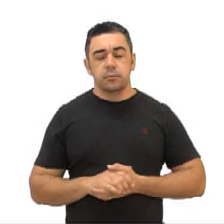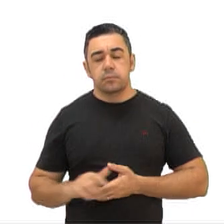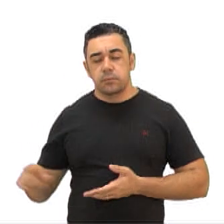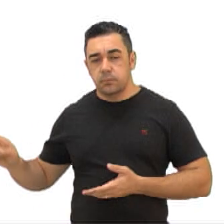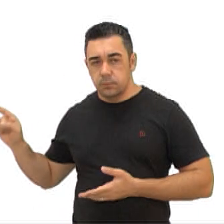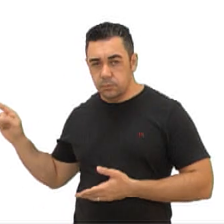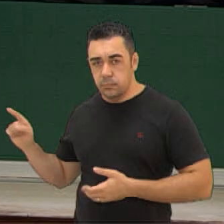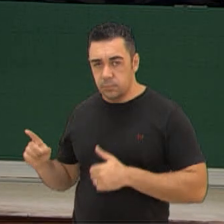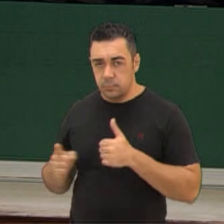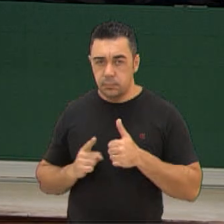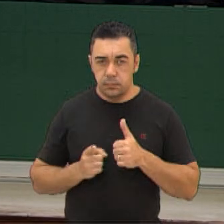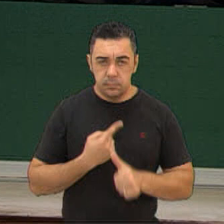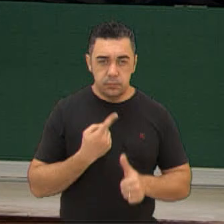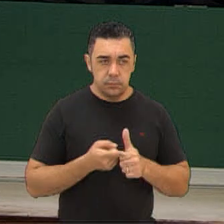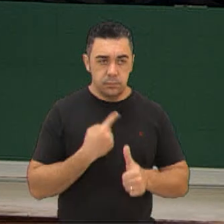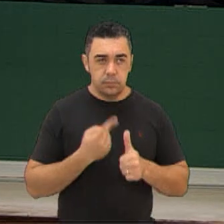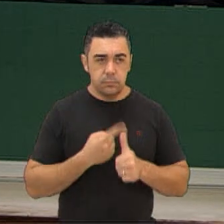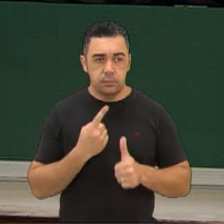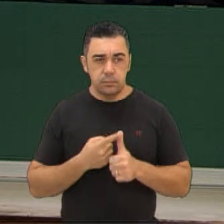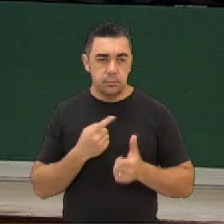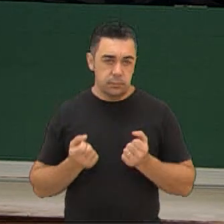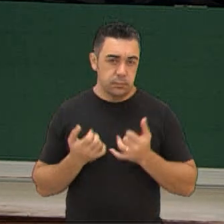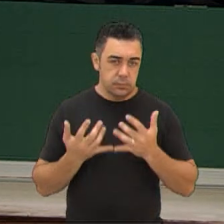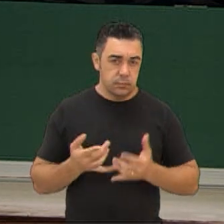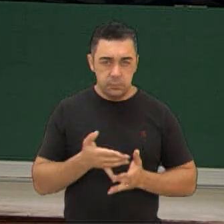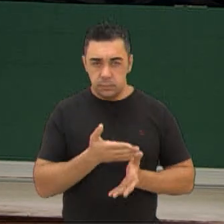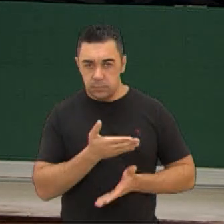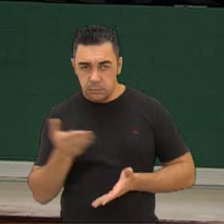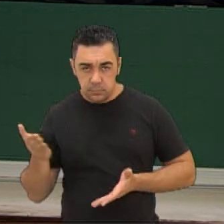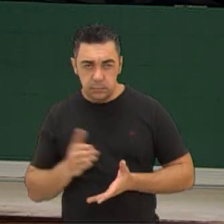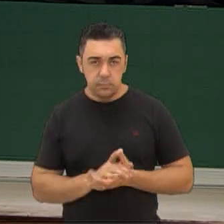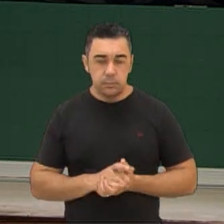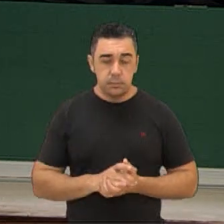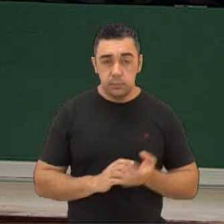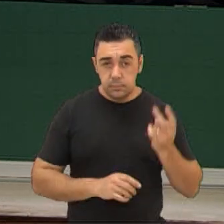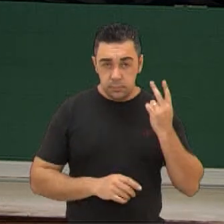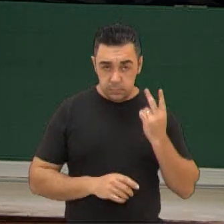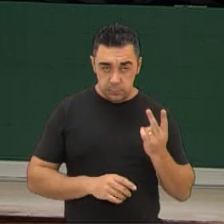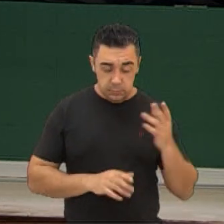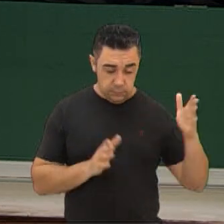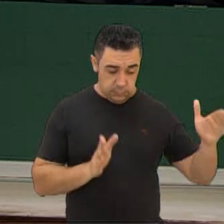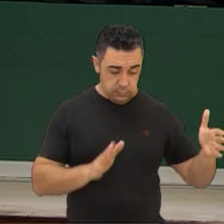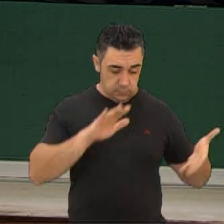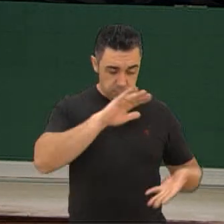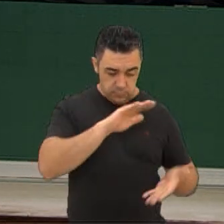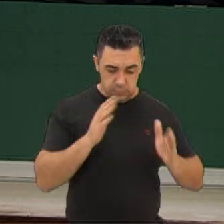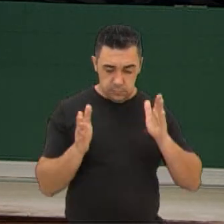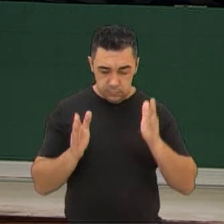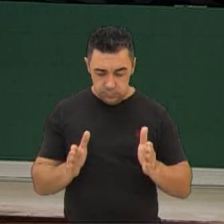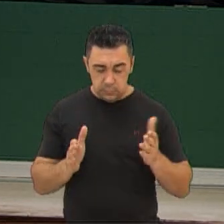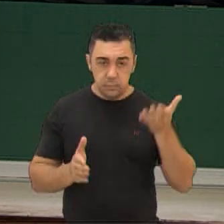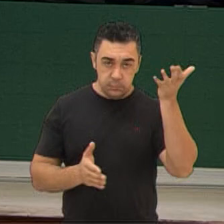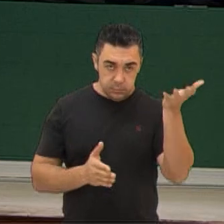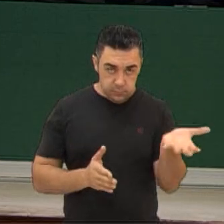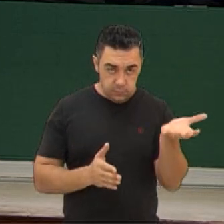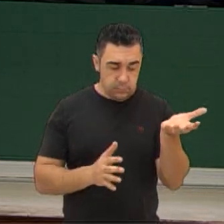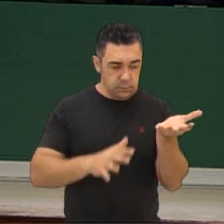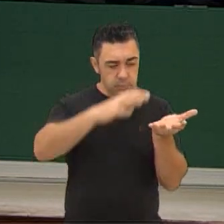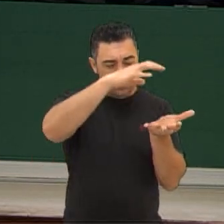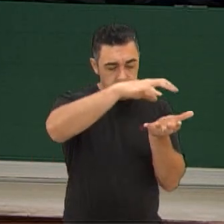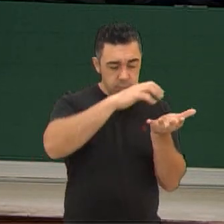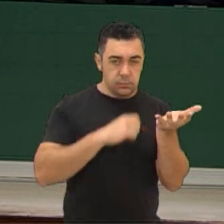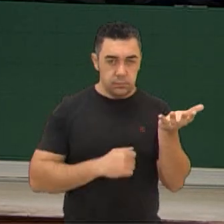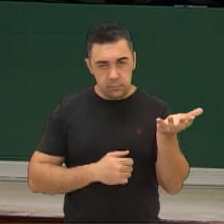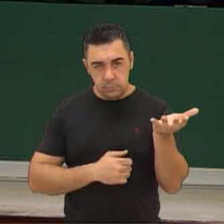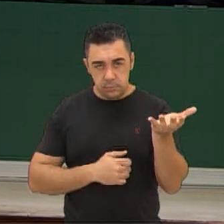Nesse primeiro exercício, ele passa para vocês. Duas caixas são colocadas em uma balança